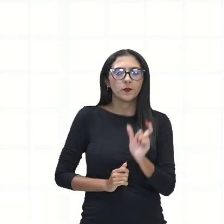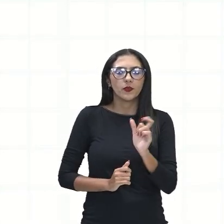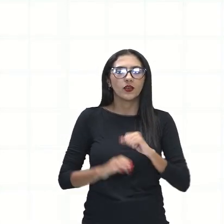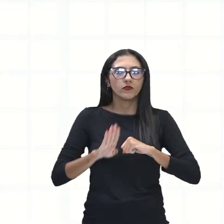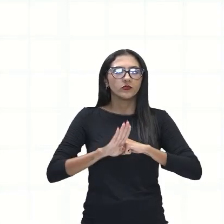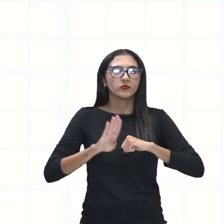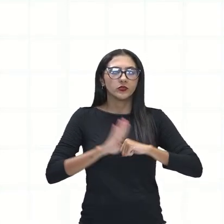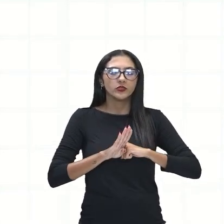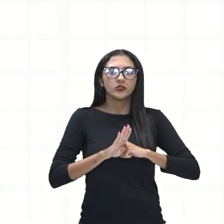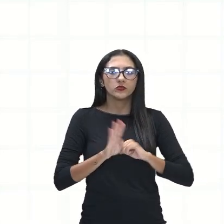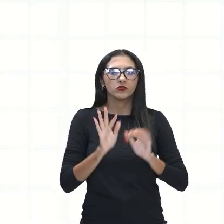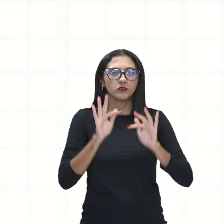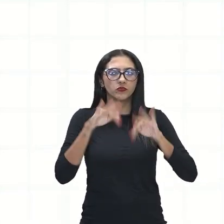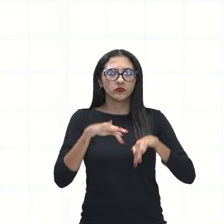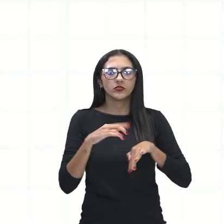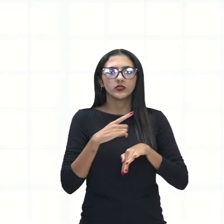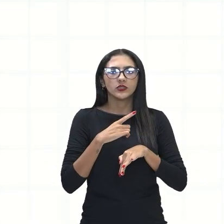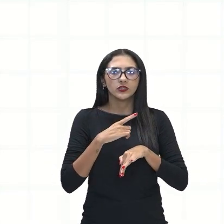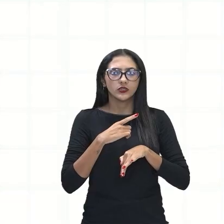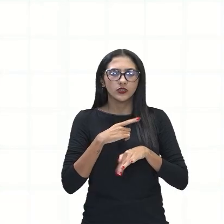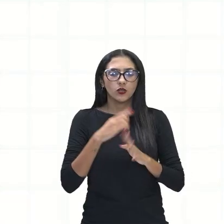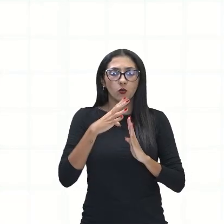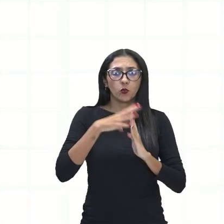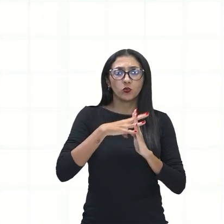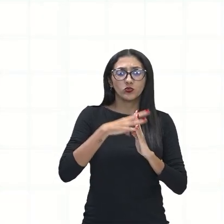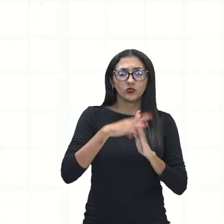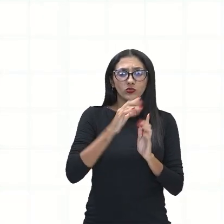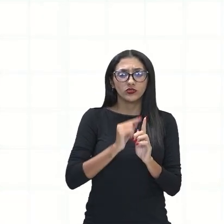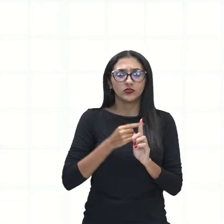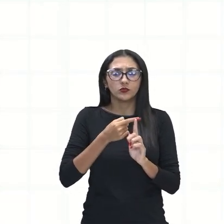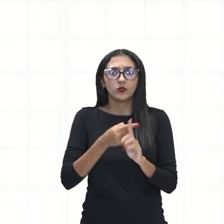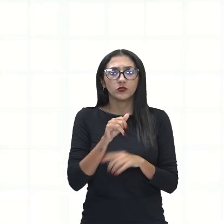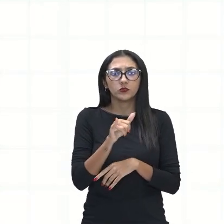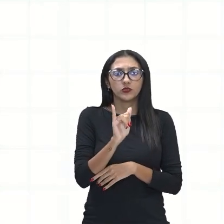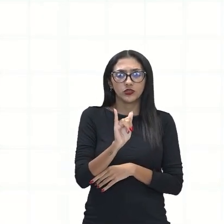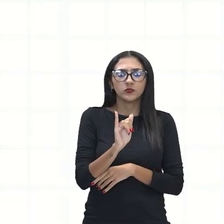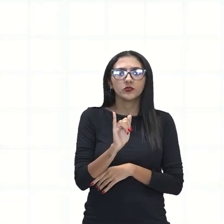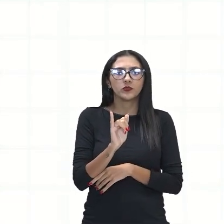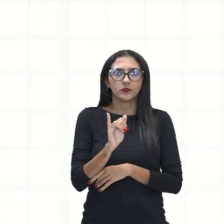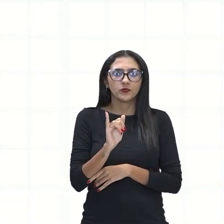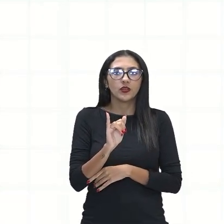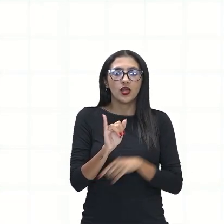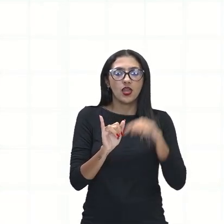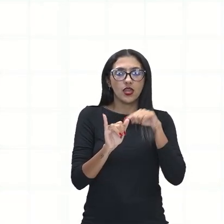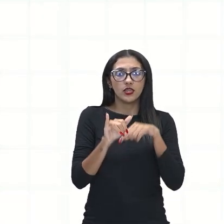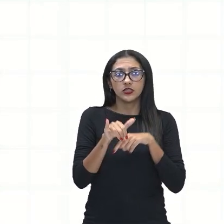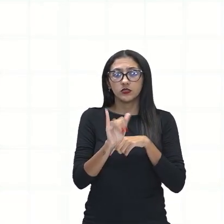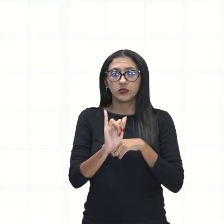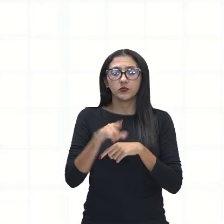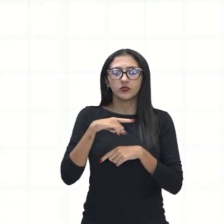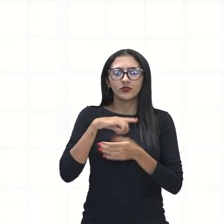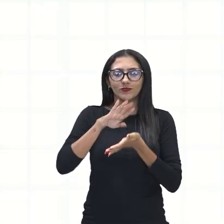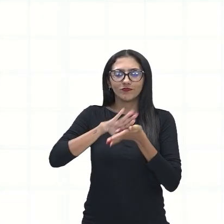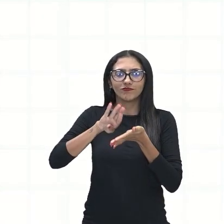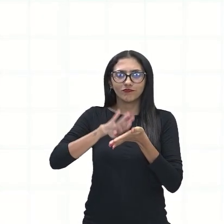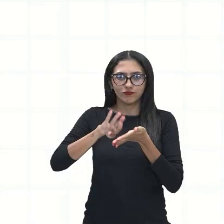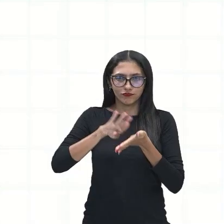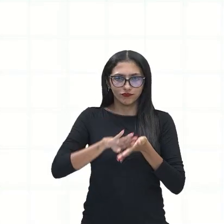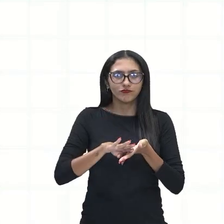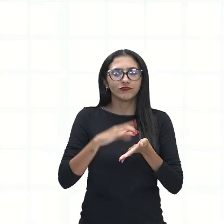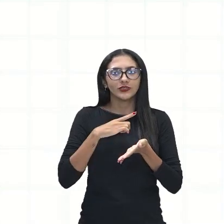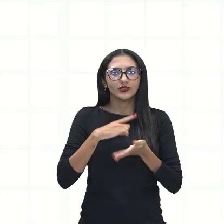em consoante mais Y, ele vai perder o Y e receber